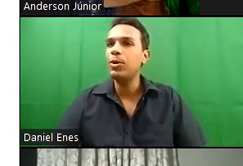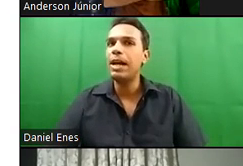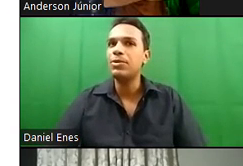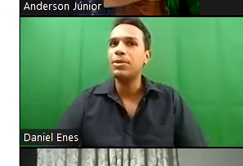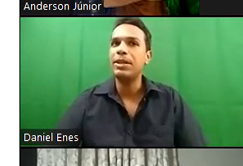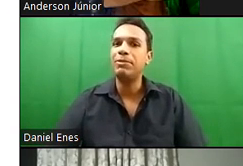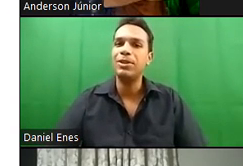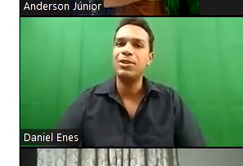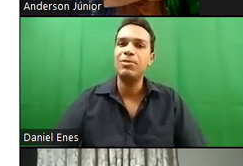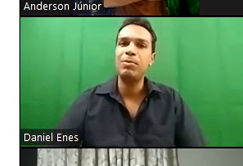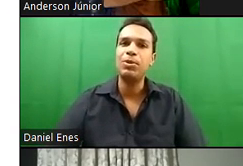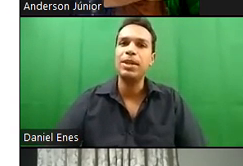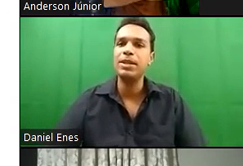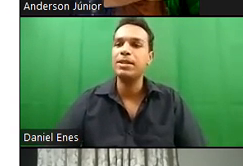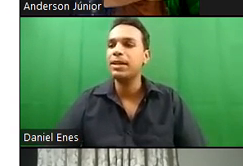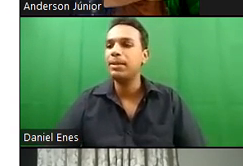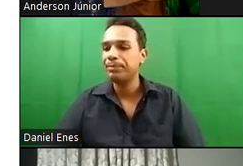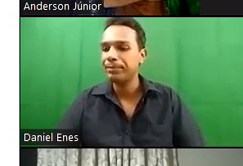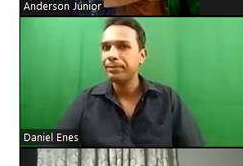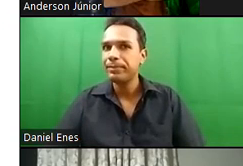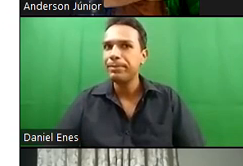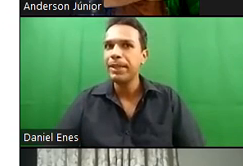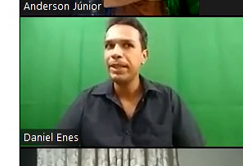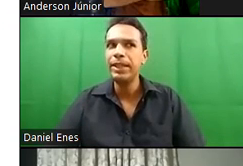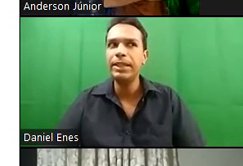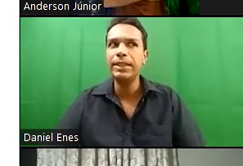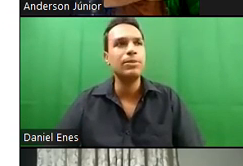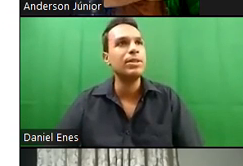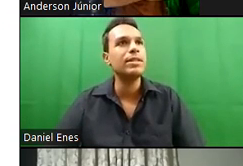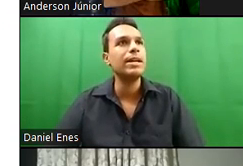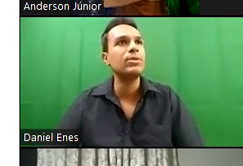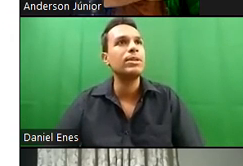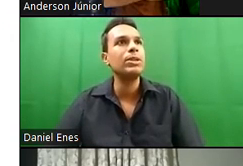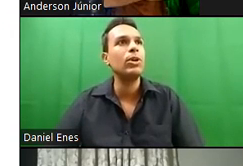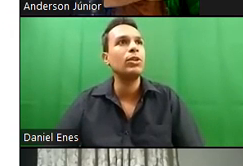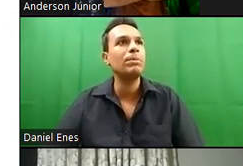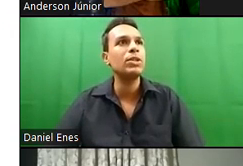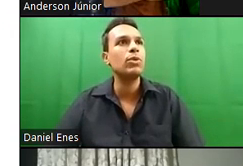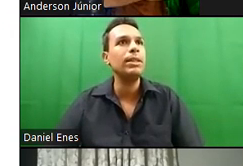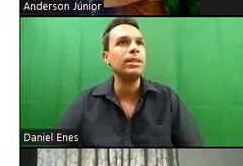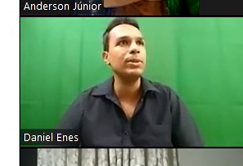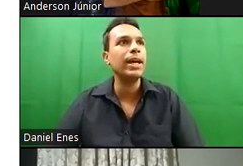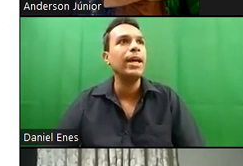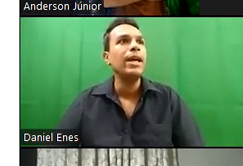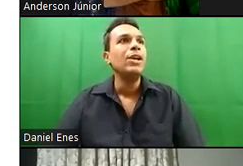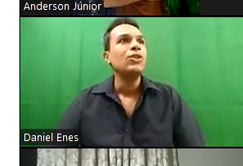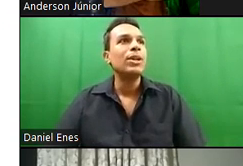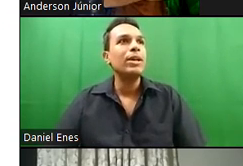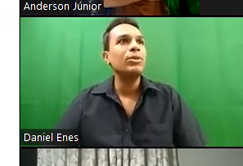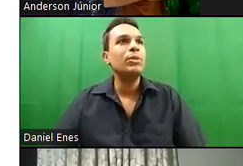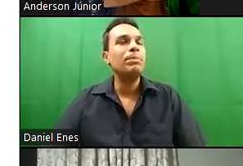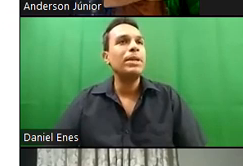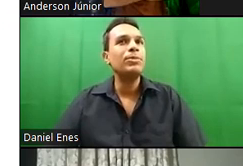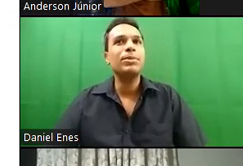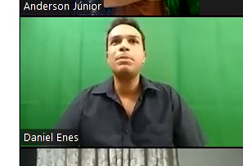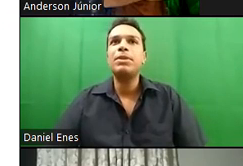no meu caso, né, falante da língua portuguesa e da língua de sinais, o que me torna uma pessoa bilíngue, né? Só que aí eu